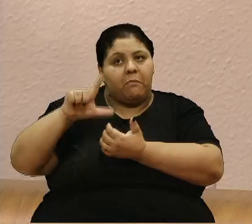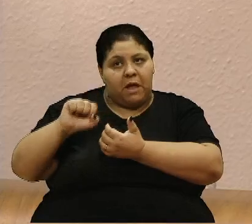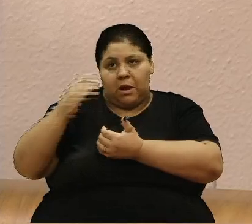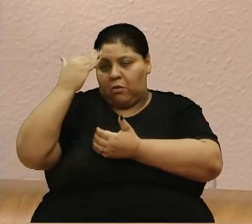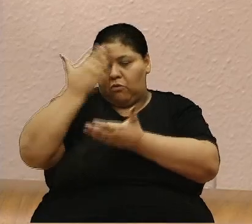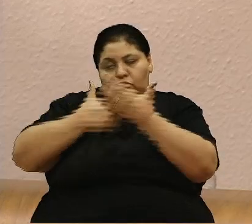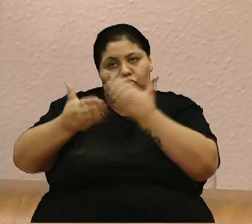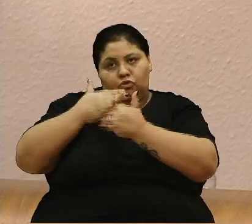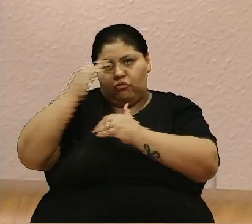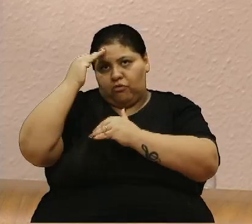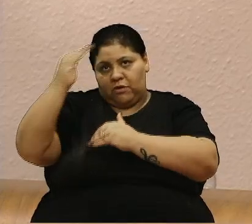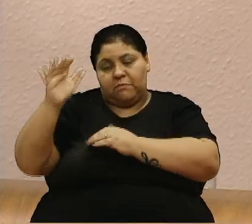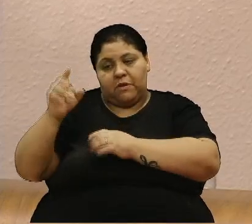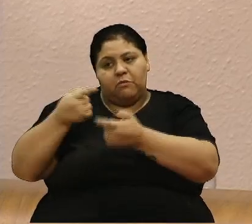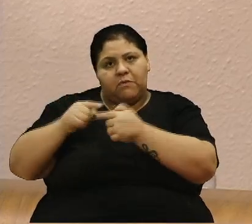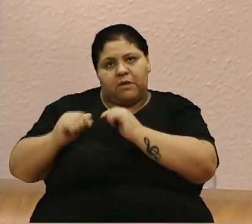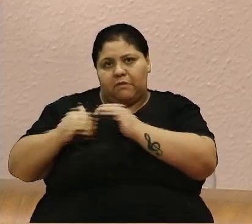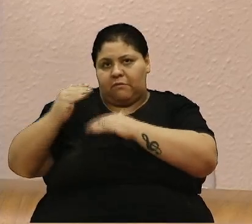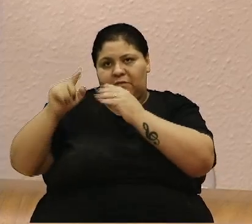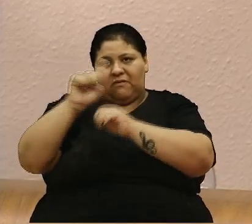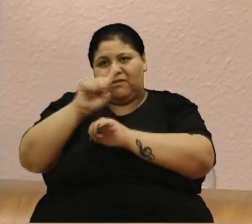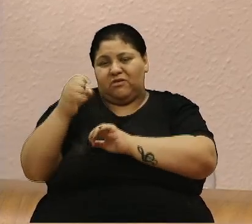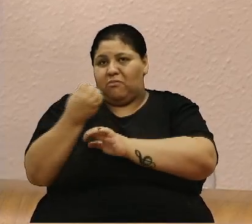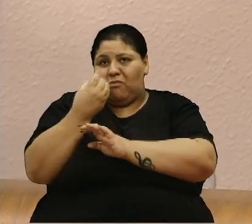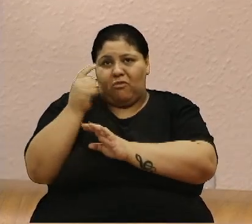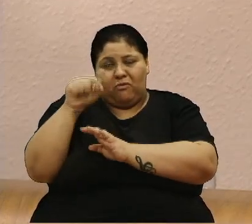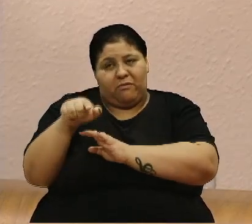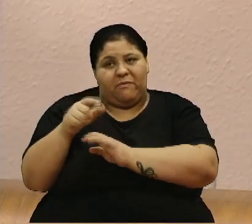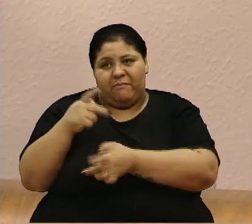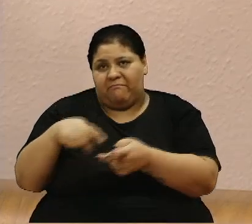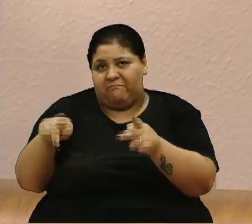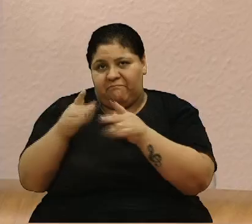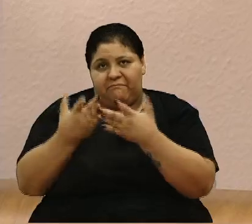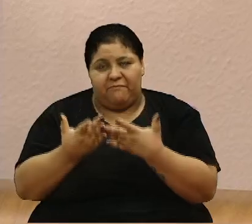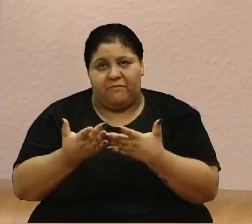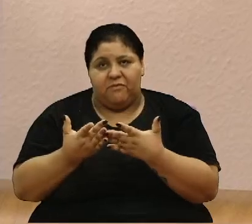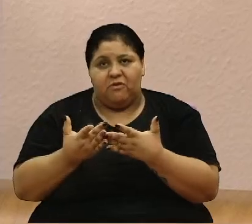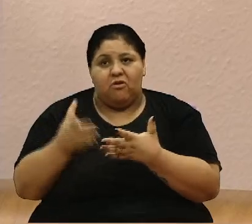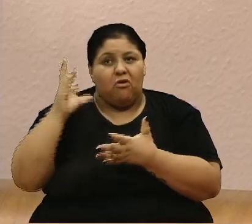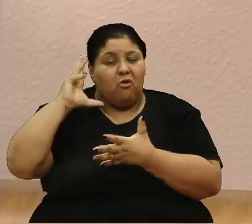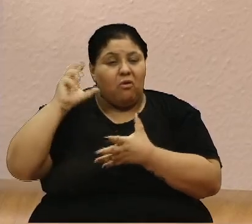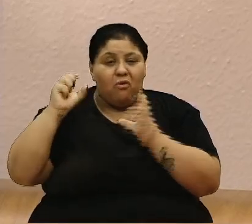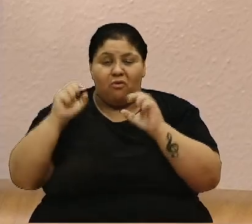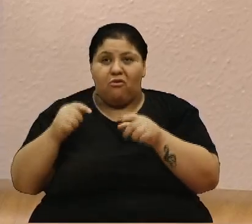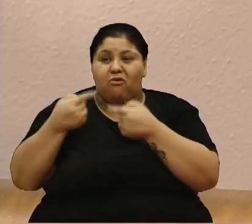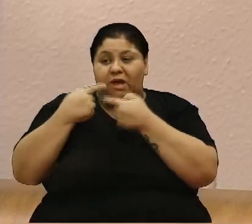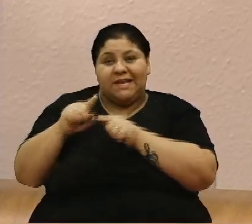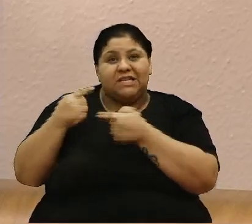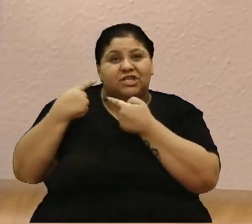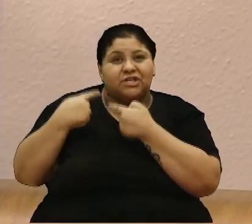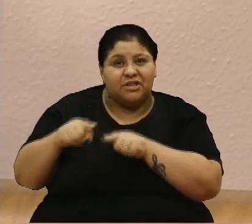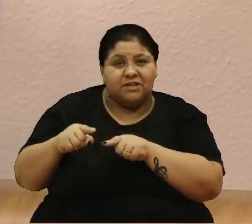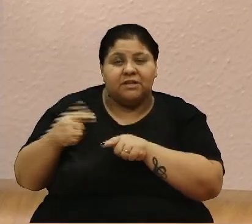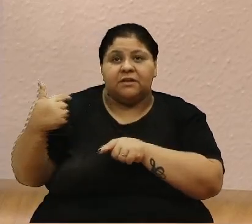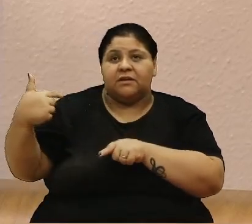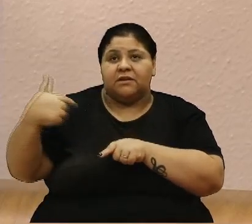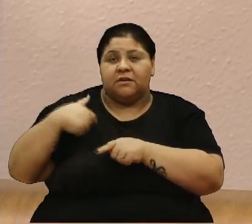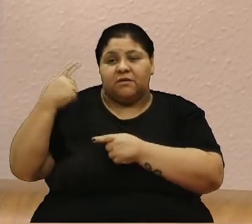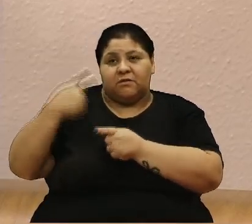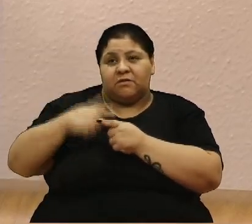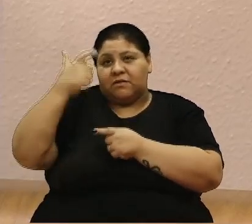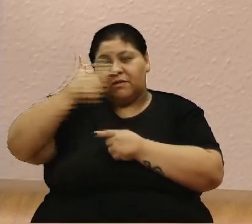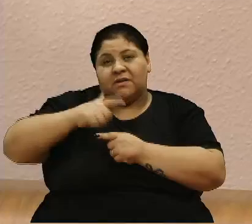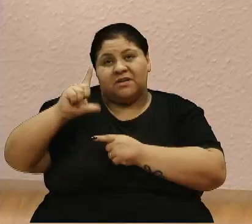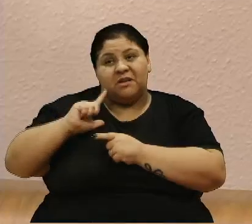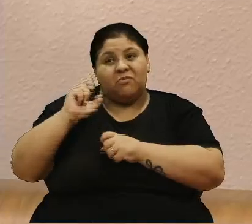crítica construtiva aos vereadores. Acho que isso não é de bom tom para a nossa população. Ouvi em todos os lugares críticas que eu fui, porque eu acho que nós temos